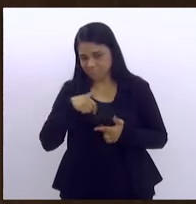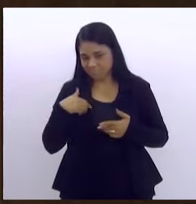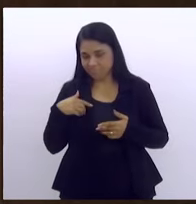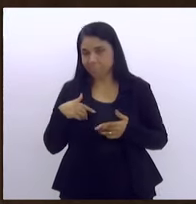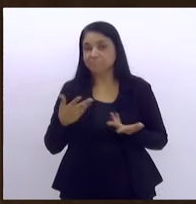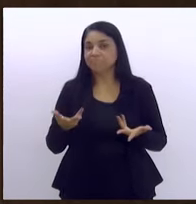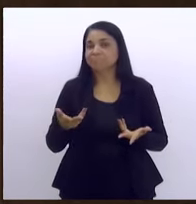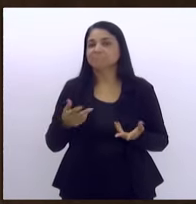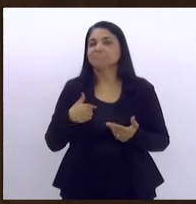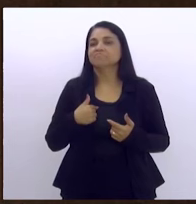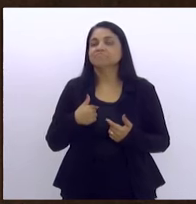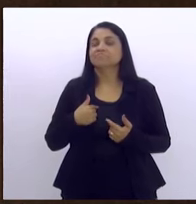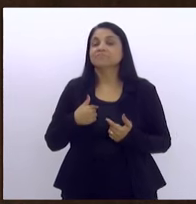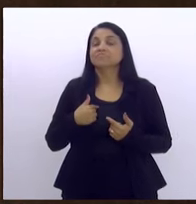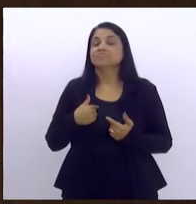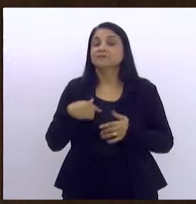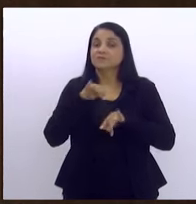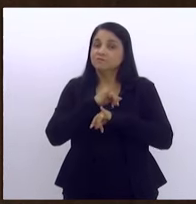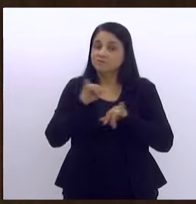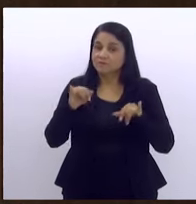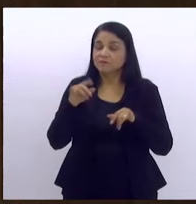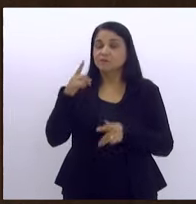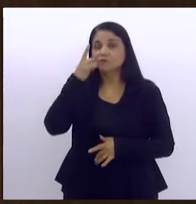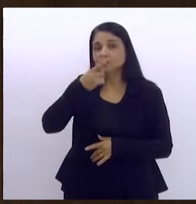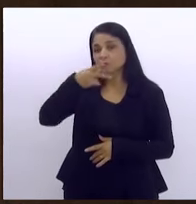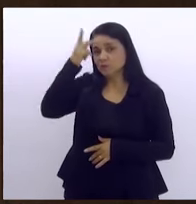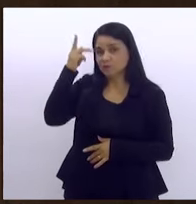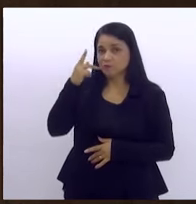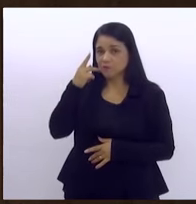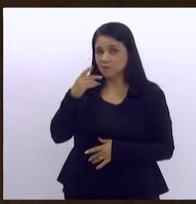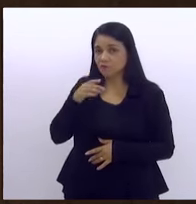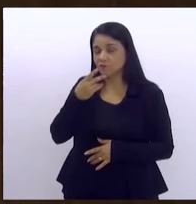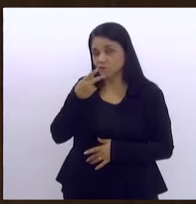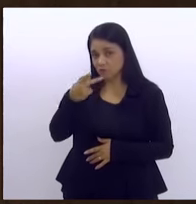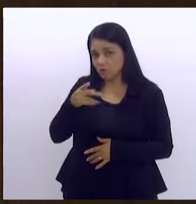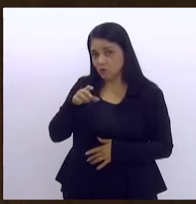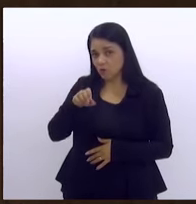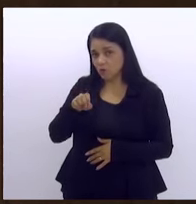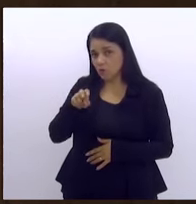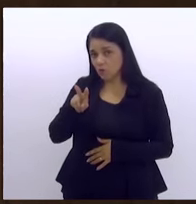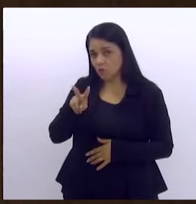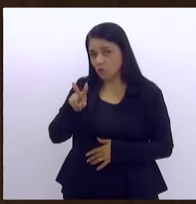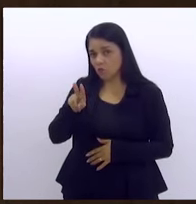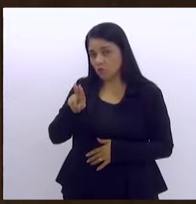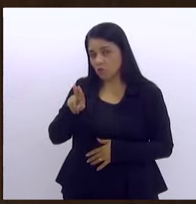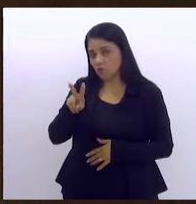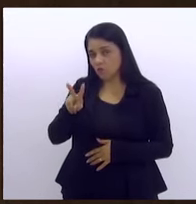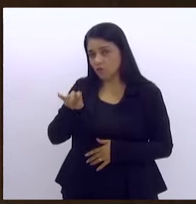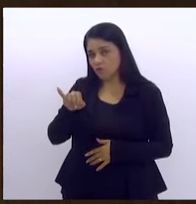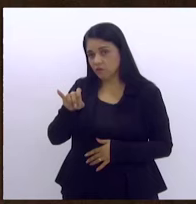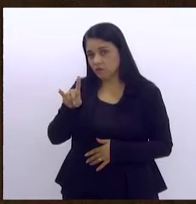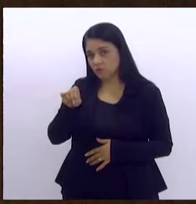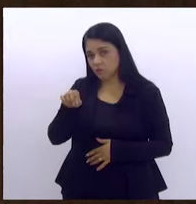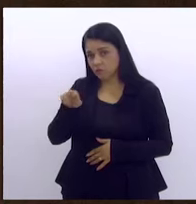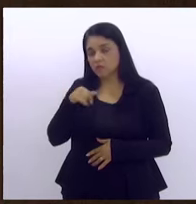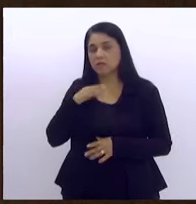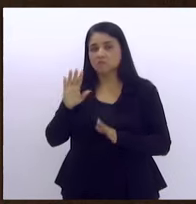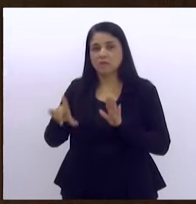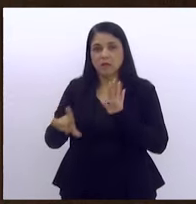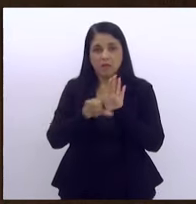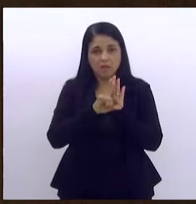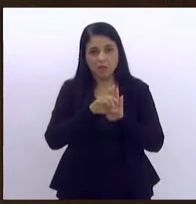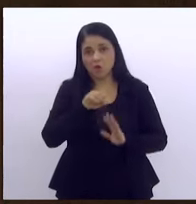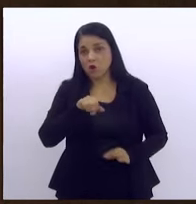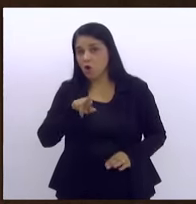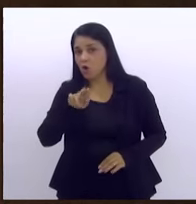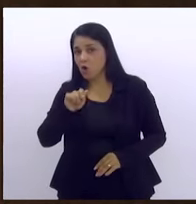E ressaltar, presidente, o deputado Luiz Paulo colocou a questão da ouvidoria. A ouvidoria está indo para a lei orgânica, mas ela já,